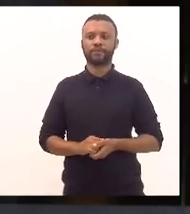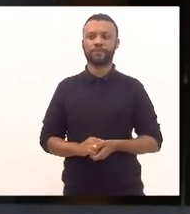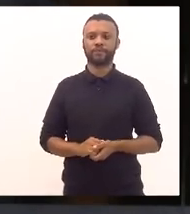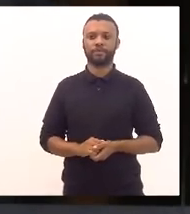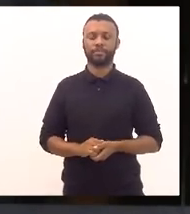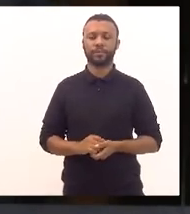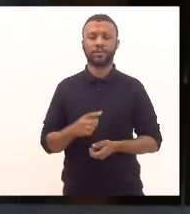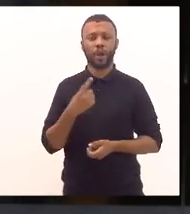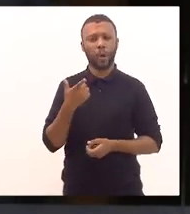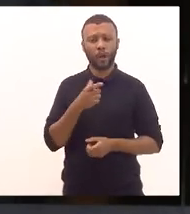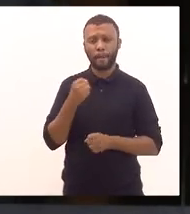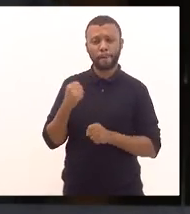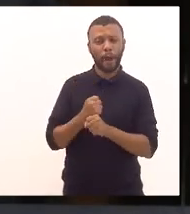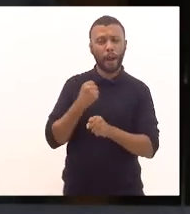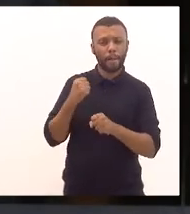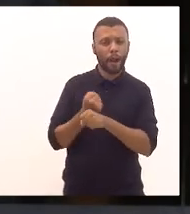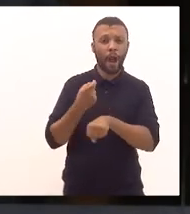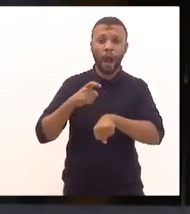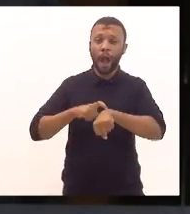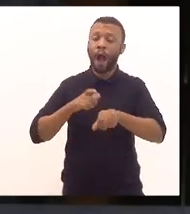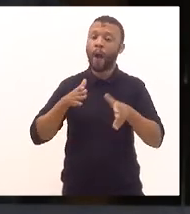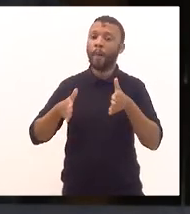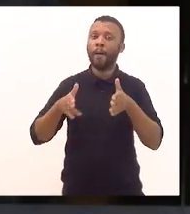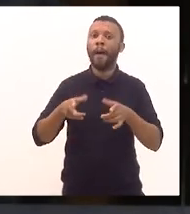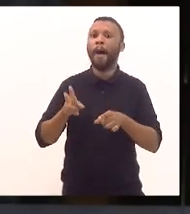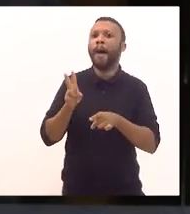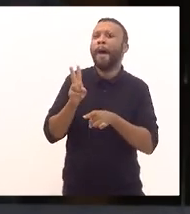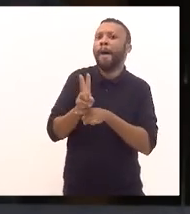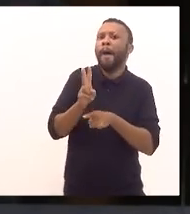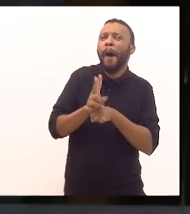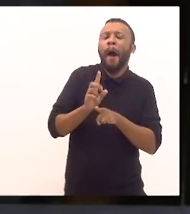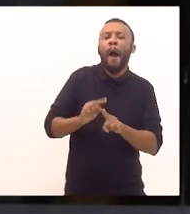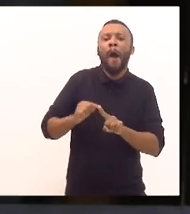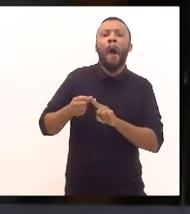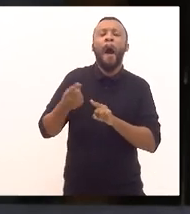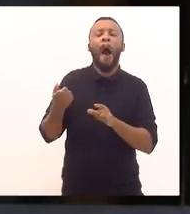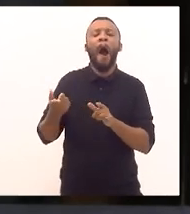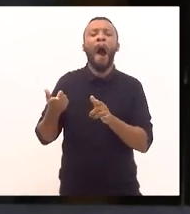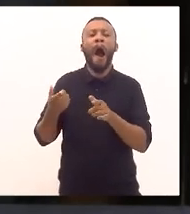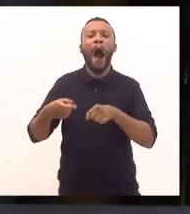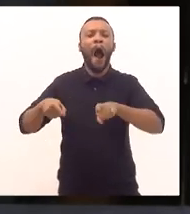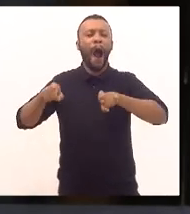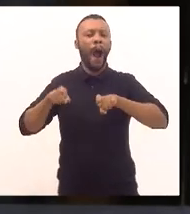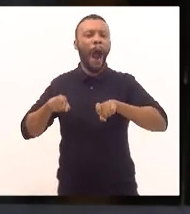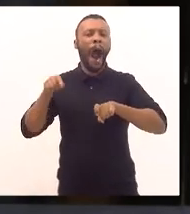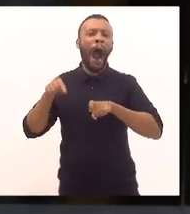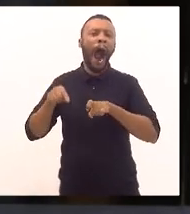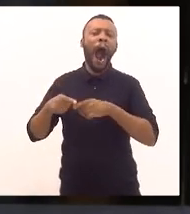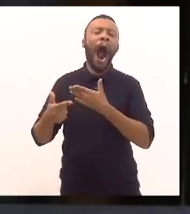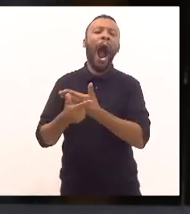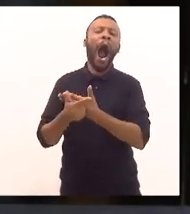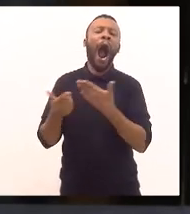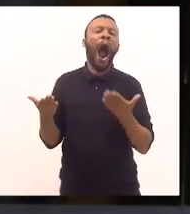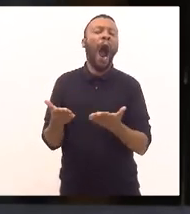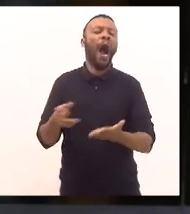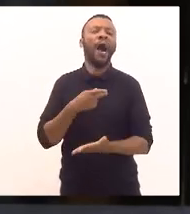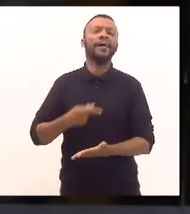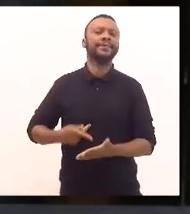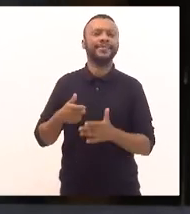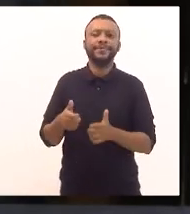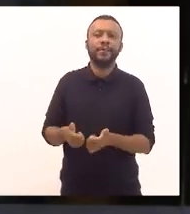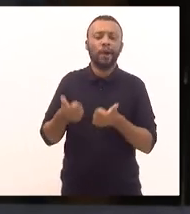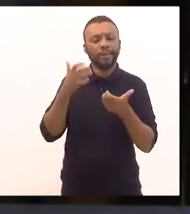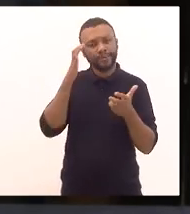e reformamos no período que eu fiquei interinamente mais agora também que queremos melhores